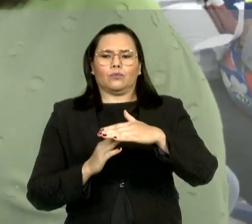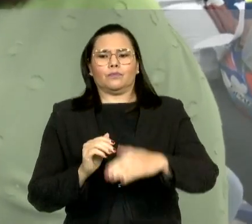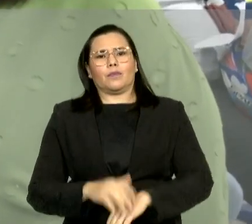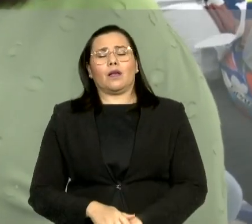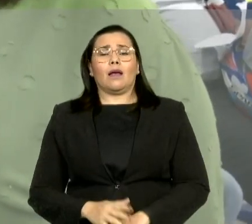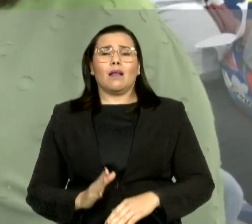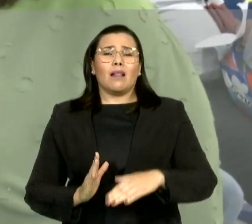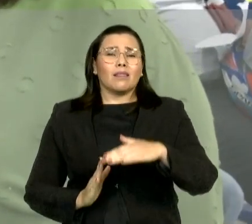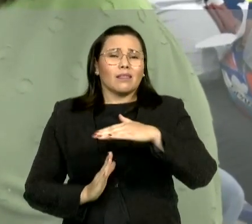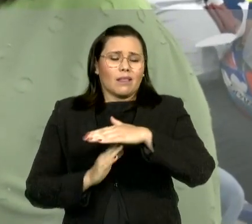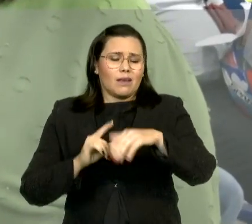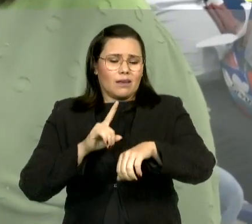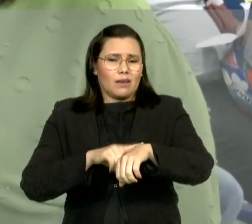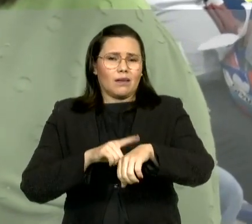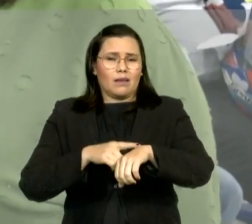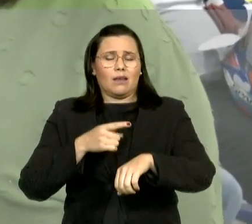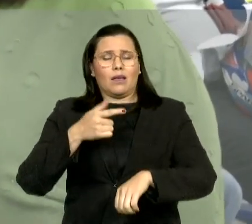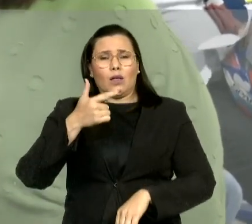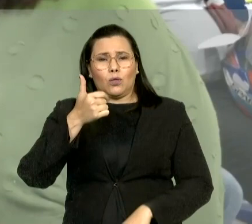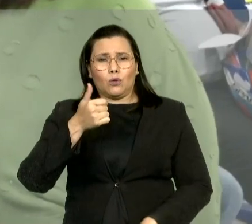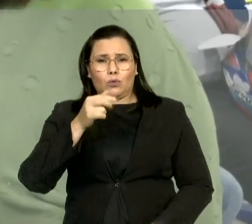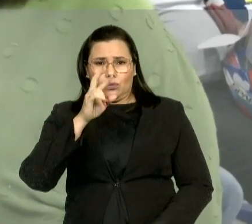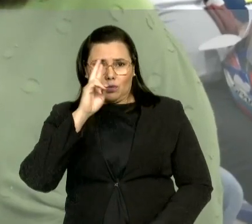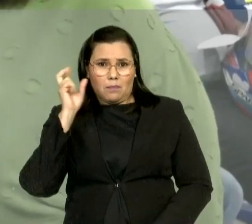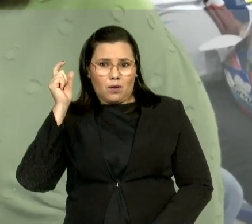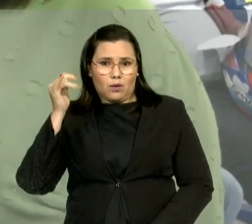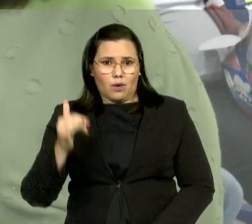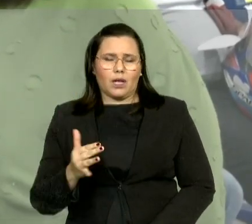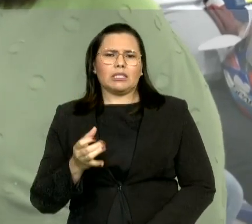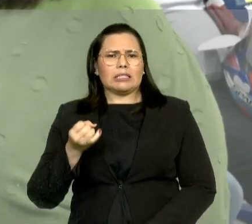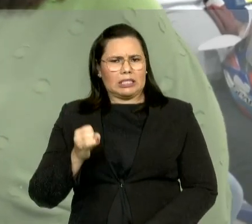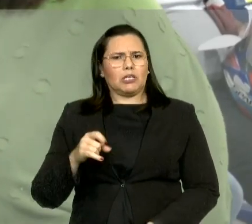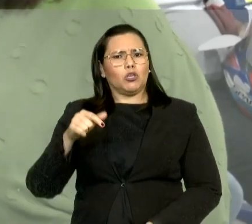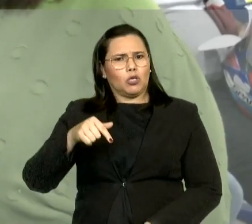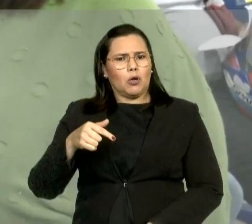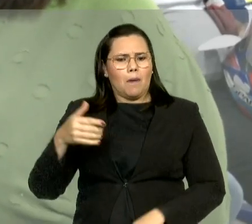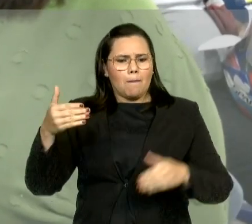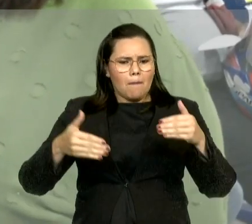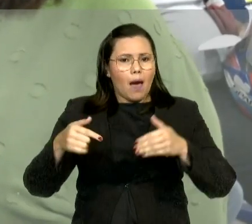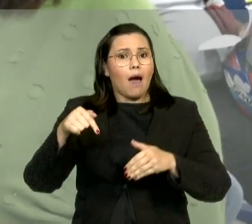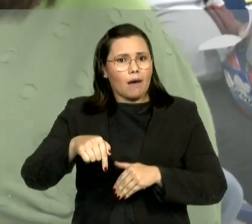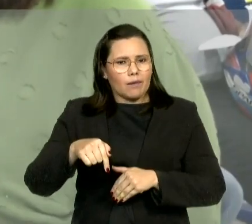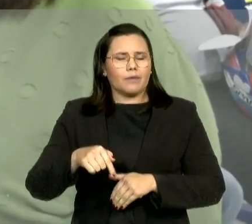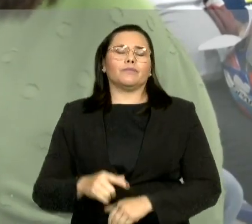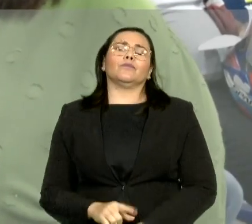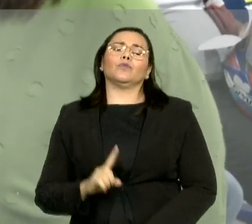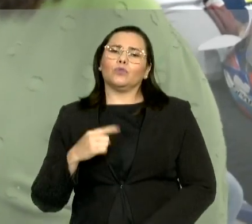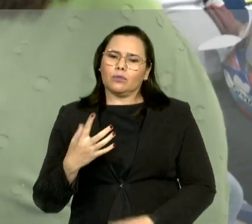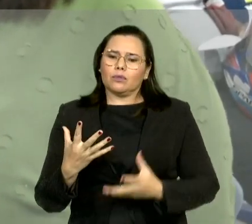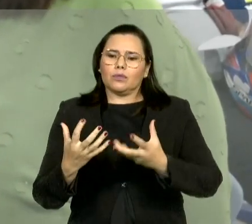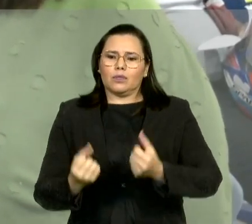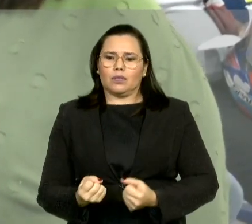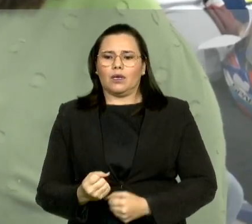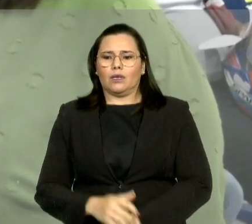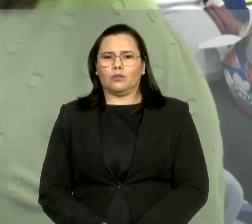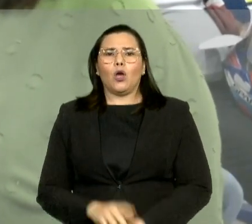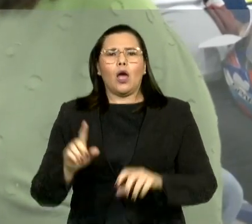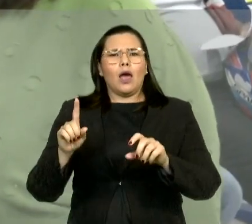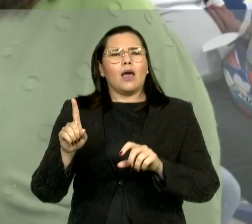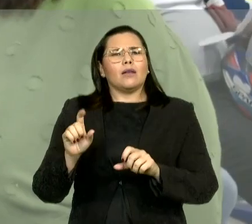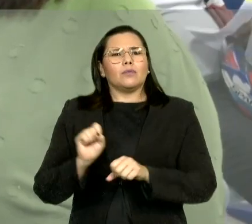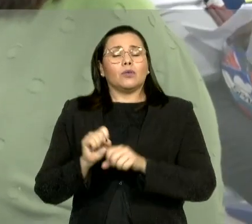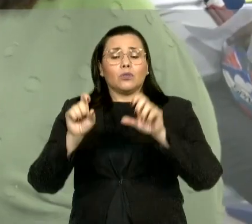meia-noite, quem estiver aqui será atendido. Nós não sairemos antes que o sistema do tribunal caia. Como cairá